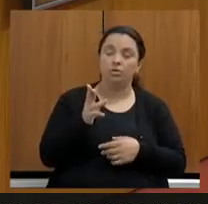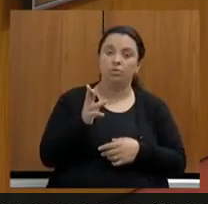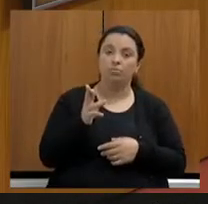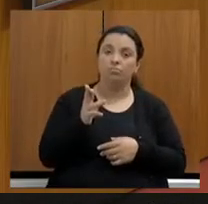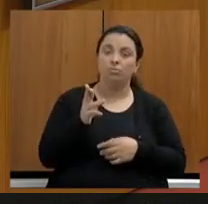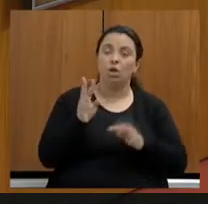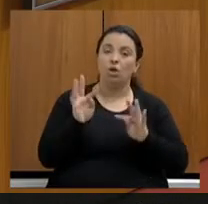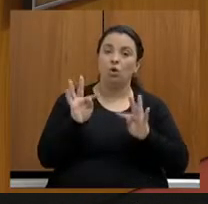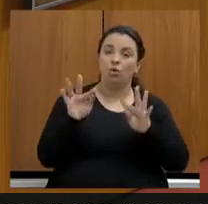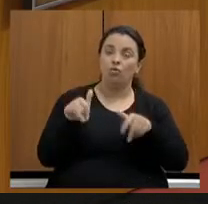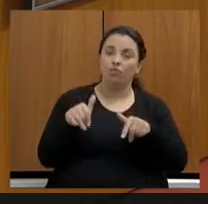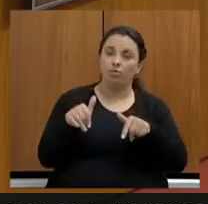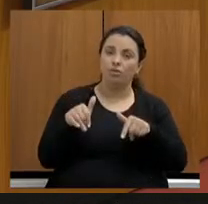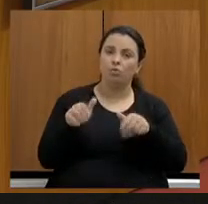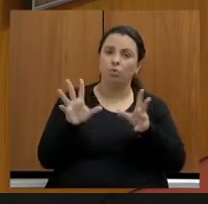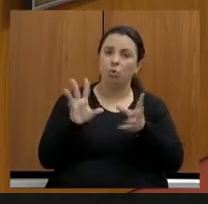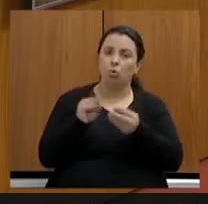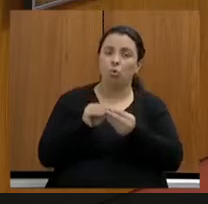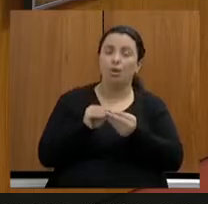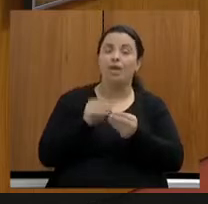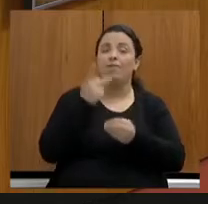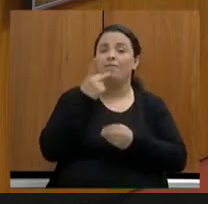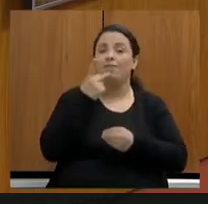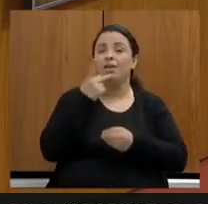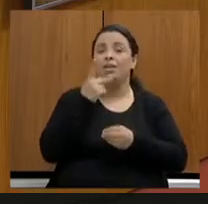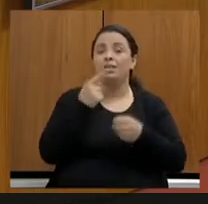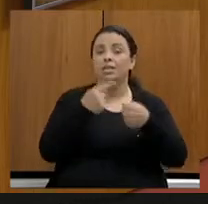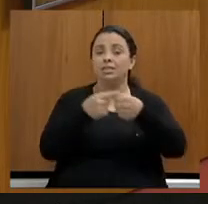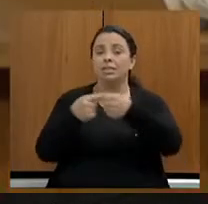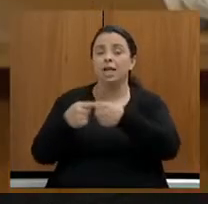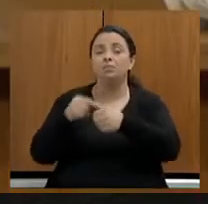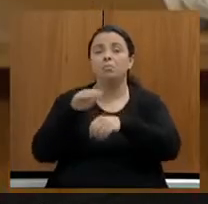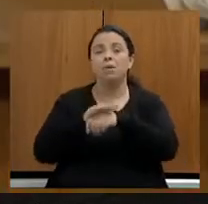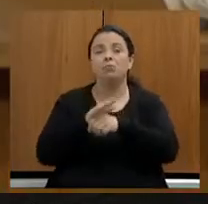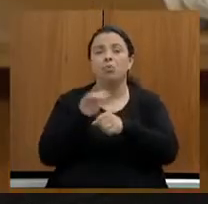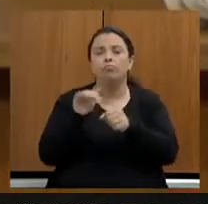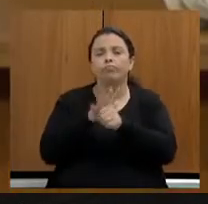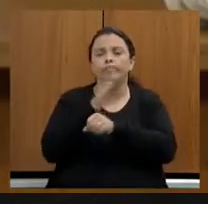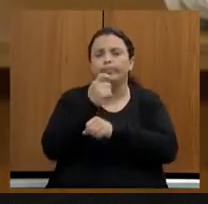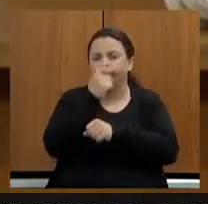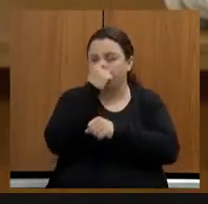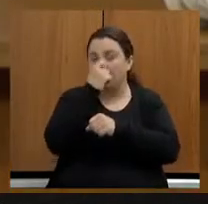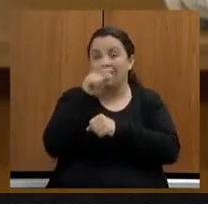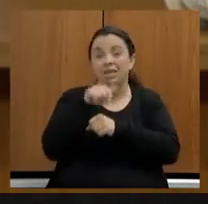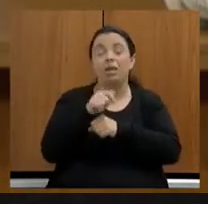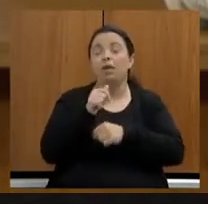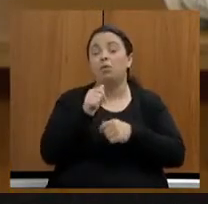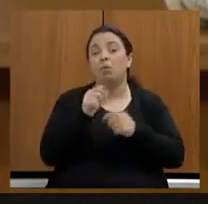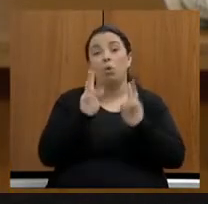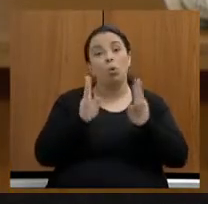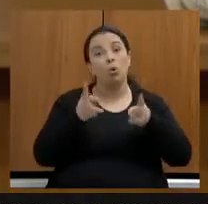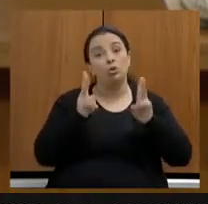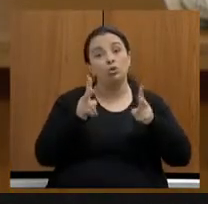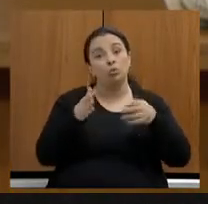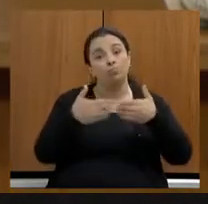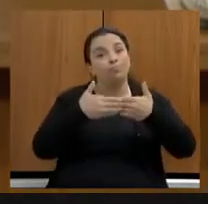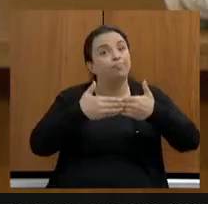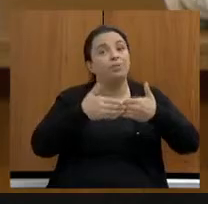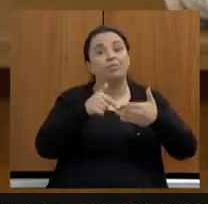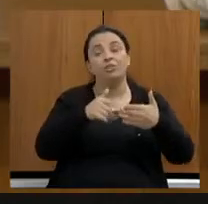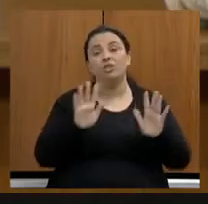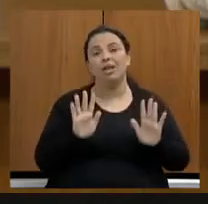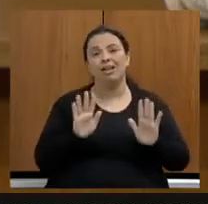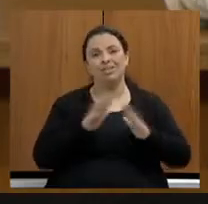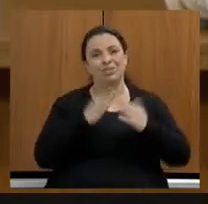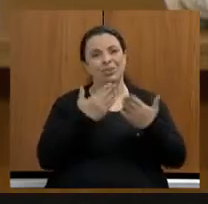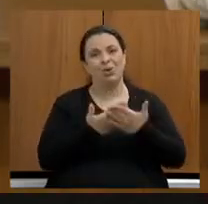mencionando os nomes dos 10 municípios mais populosos do nosso estado que ainda se encontram fechados às portas das escolas